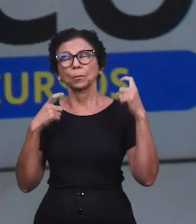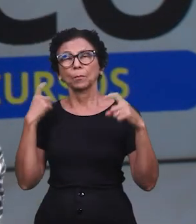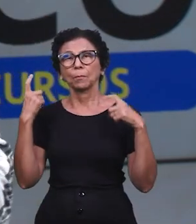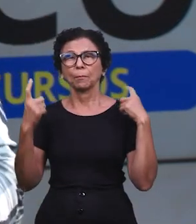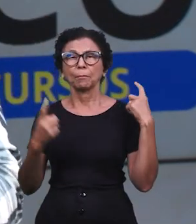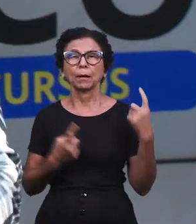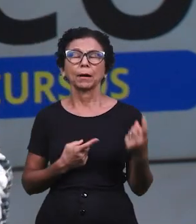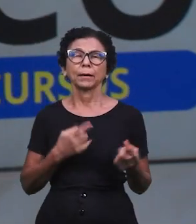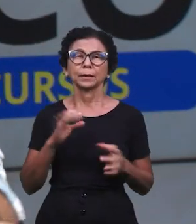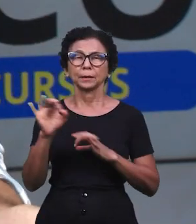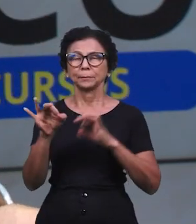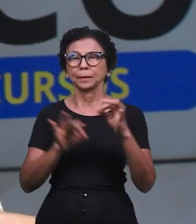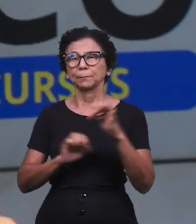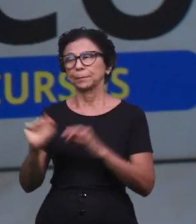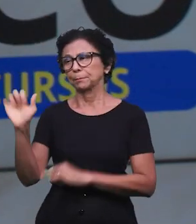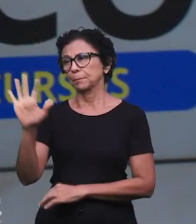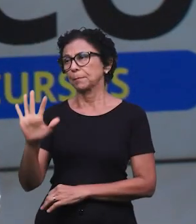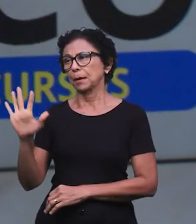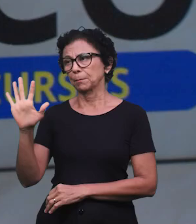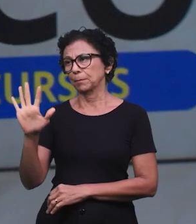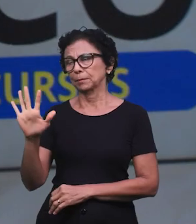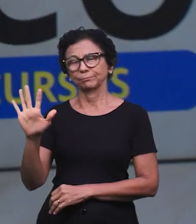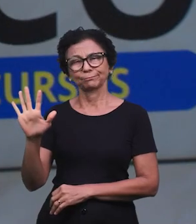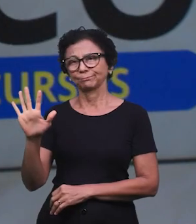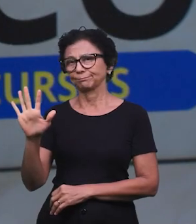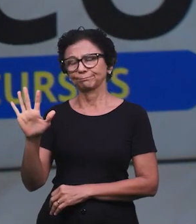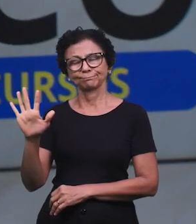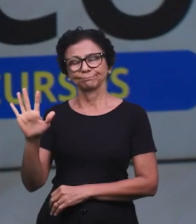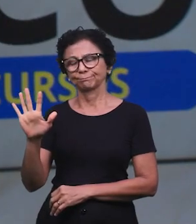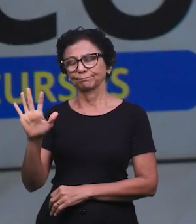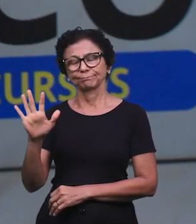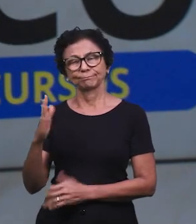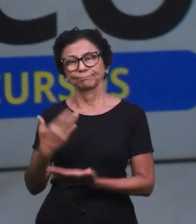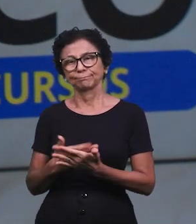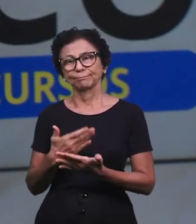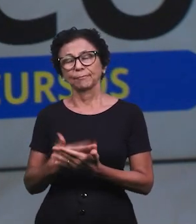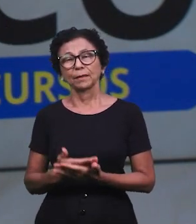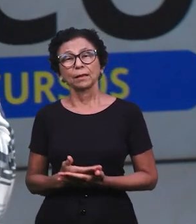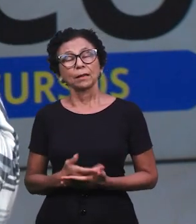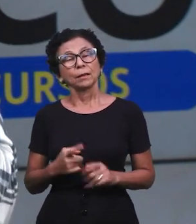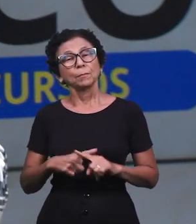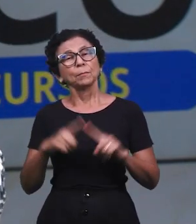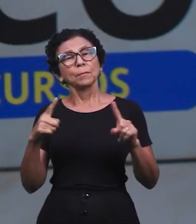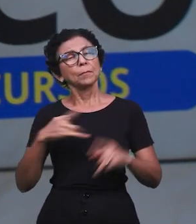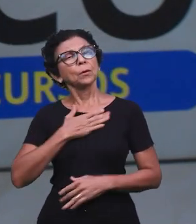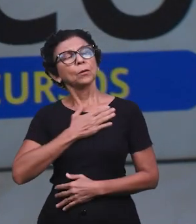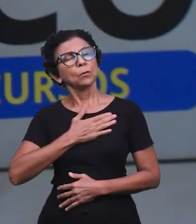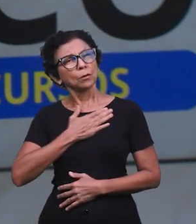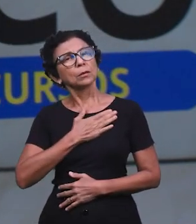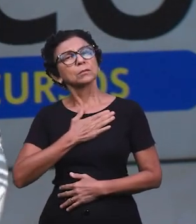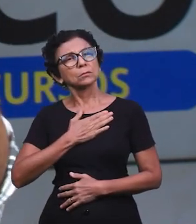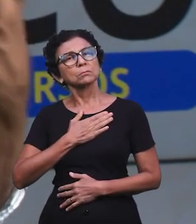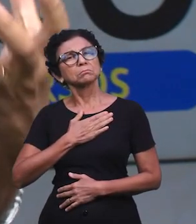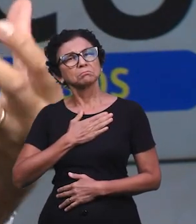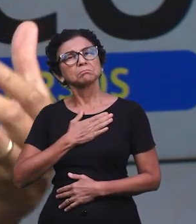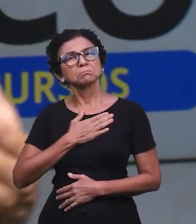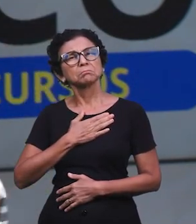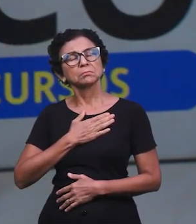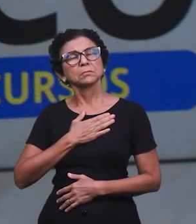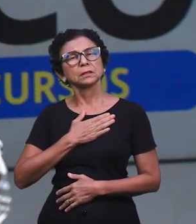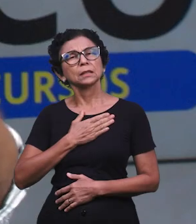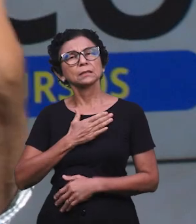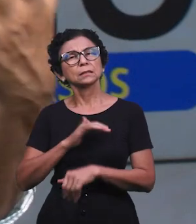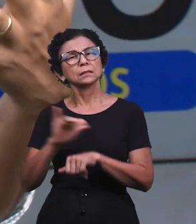produzindo mapas mentais para estudar. Mas é uma técnica que eu gosto e que eu acho ela bastante efetiva. Hoje você